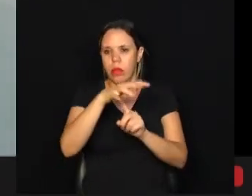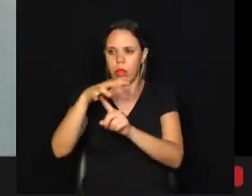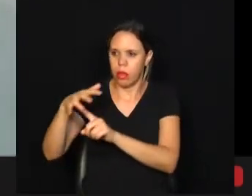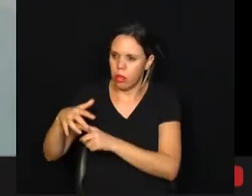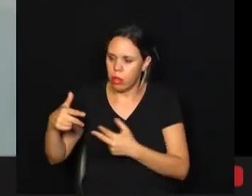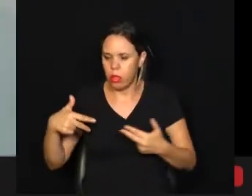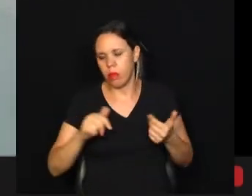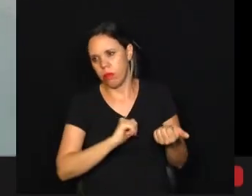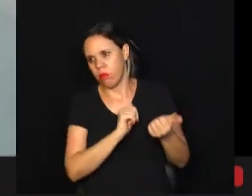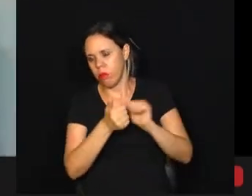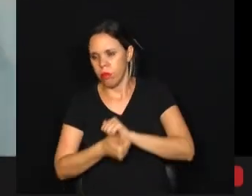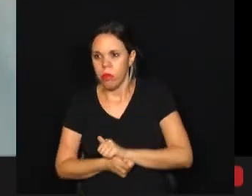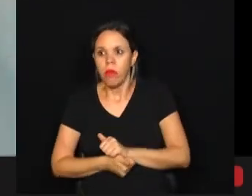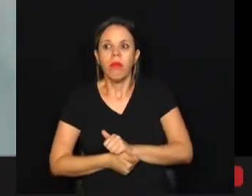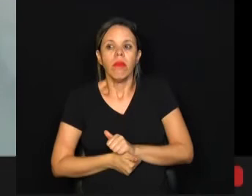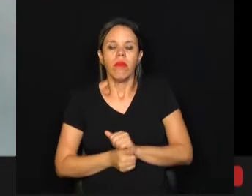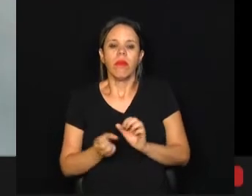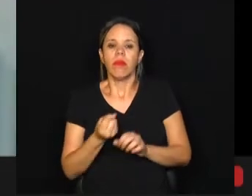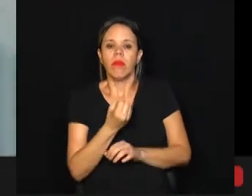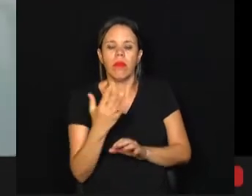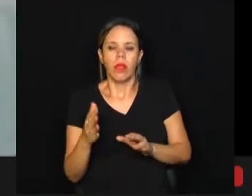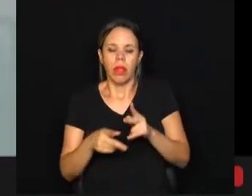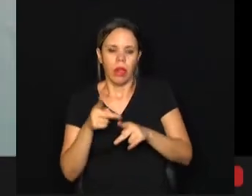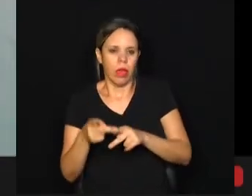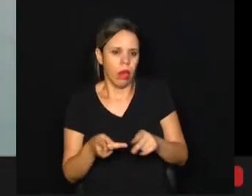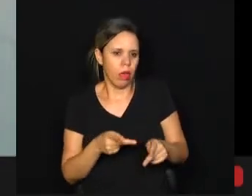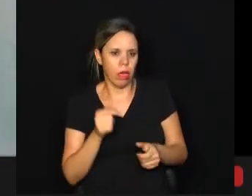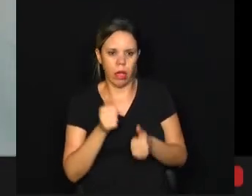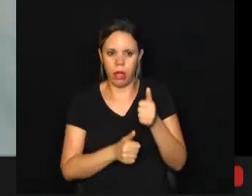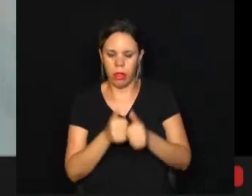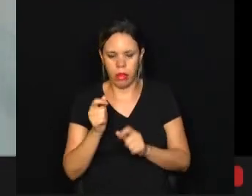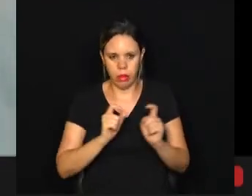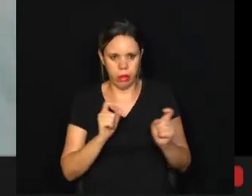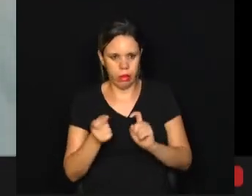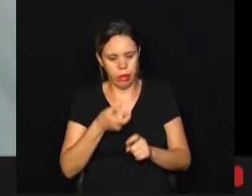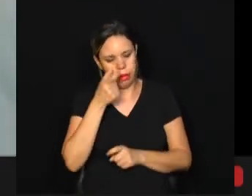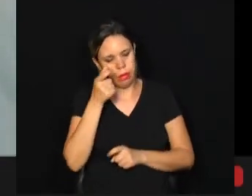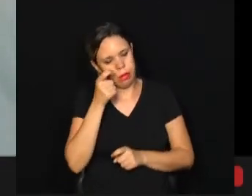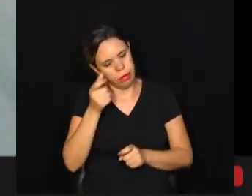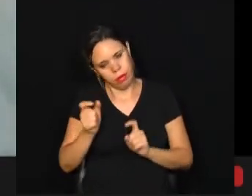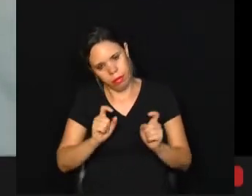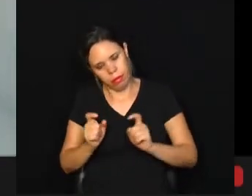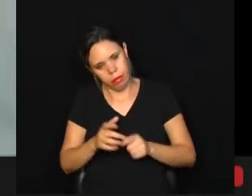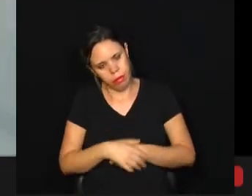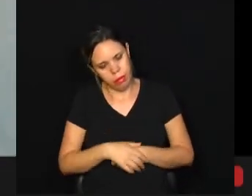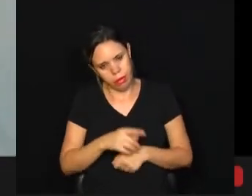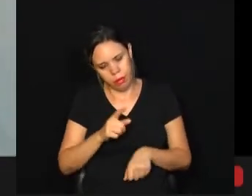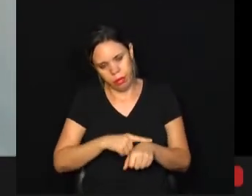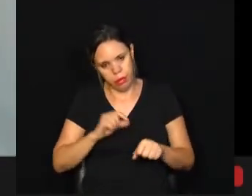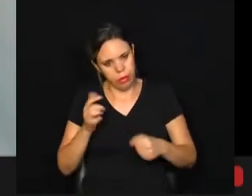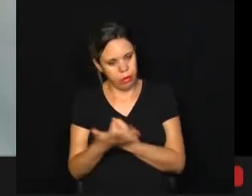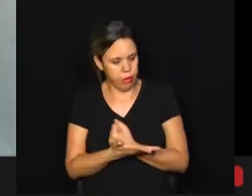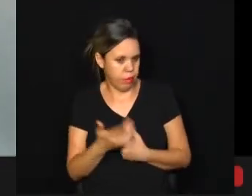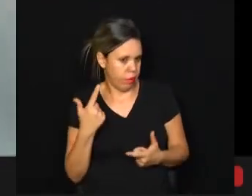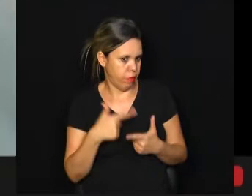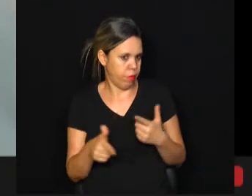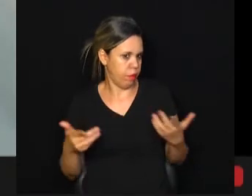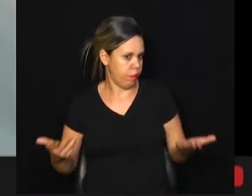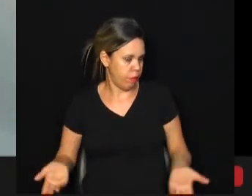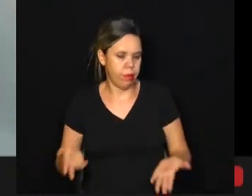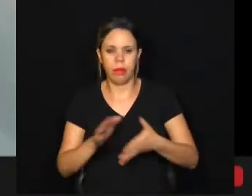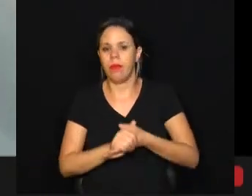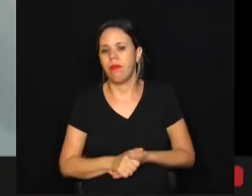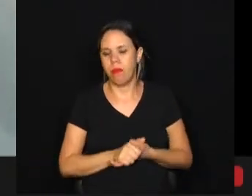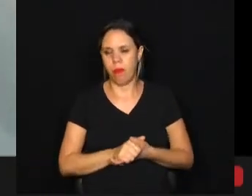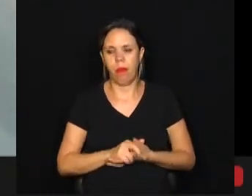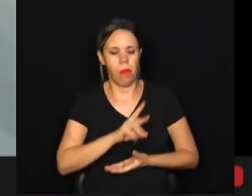de esportes assim, a concentração de pessoas que se reúnem nesse momento de pandemia, isso é um problema, mas